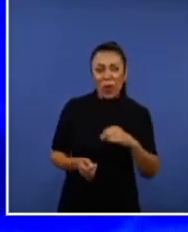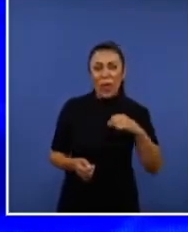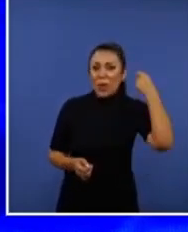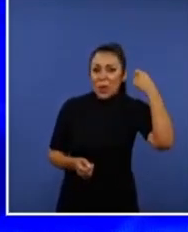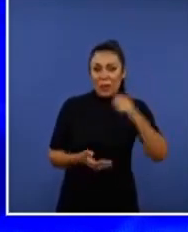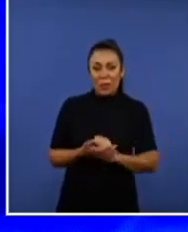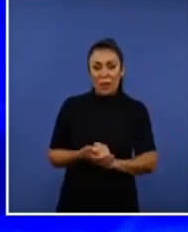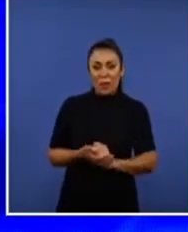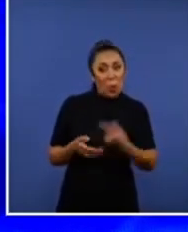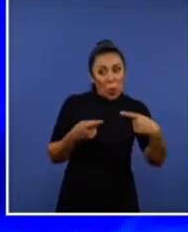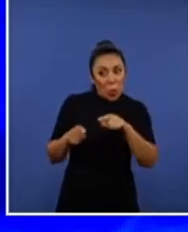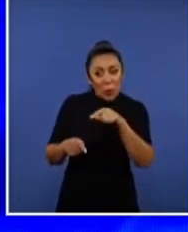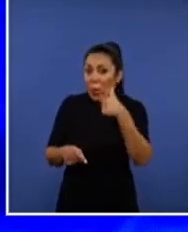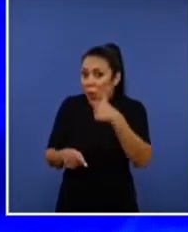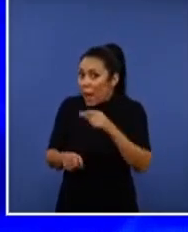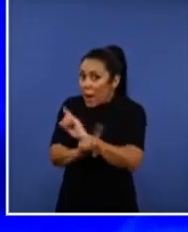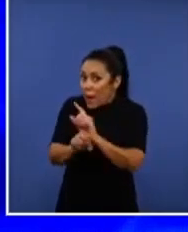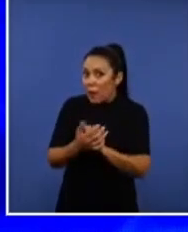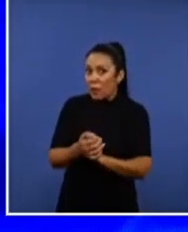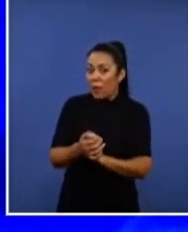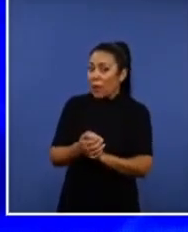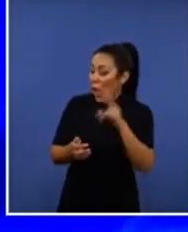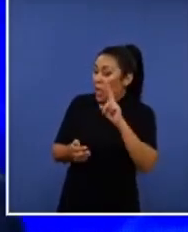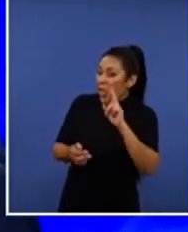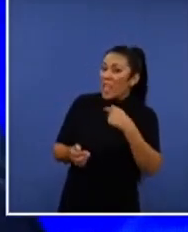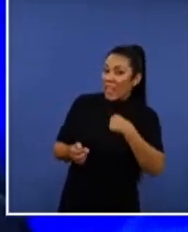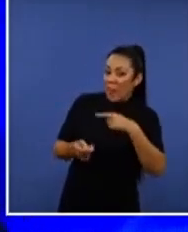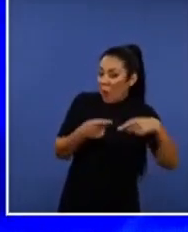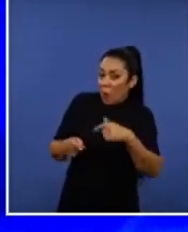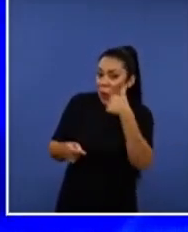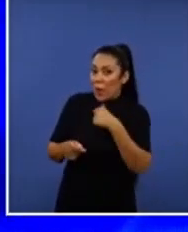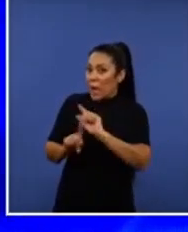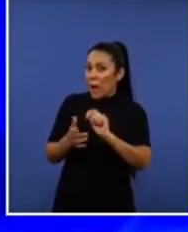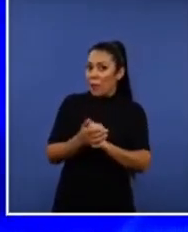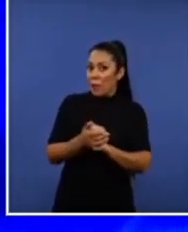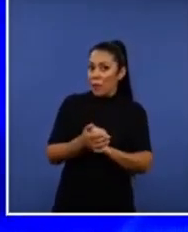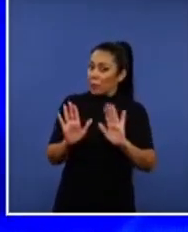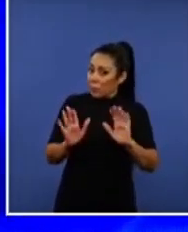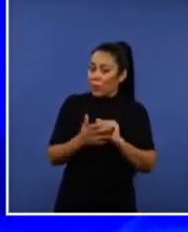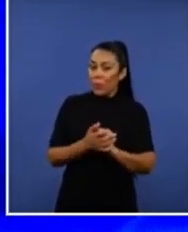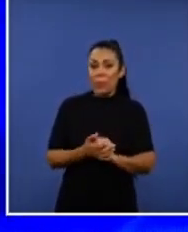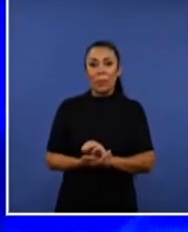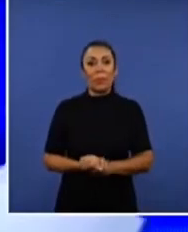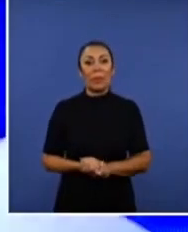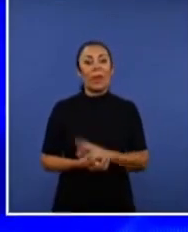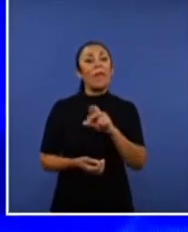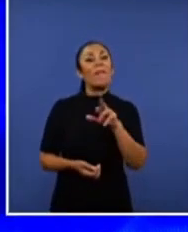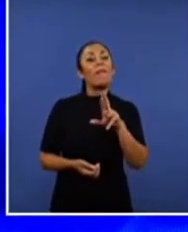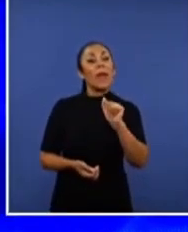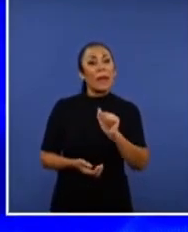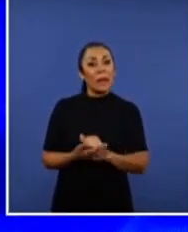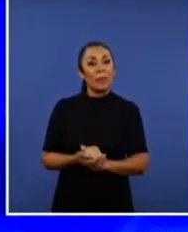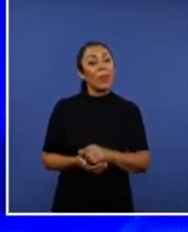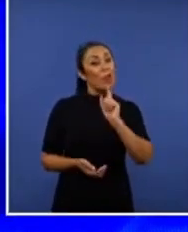Federal, e não estou atacando mulheres, não. Não venha com essa historinha de atacar a mulher, de se vitimizar. Vera, você